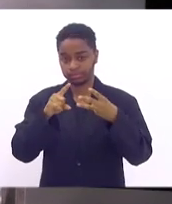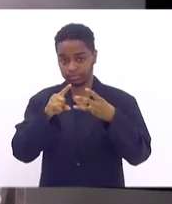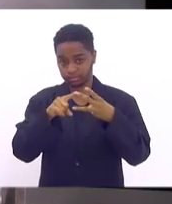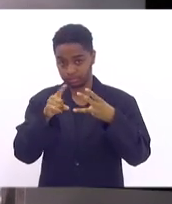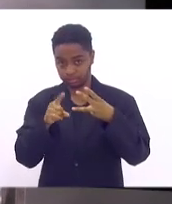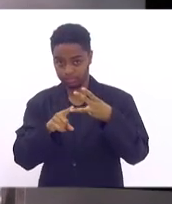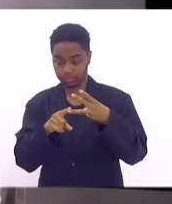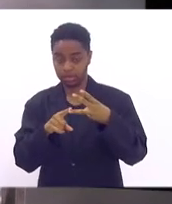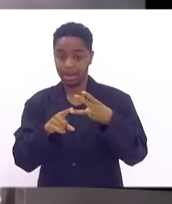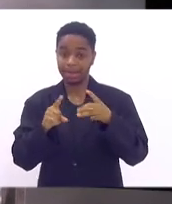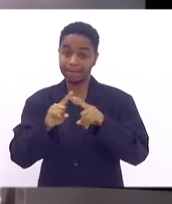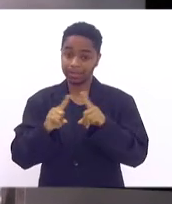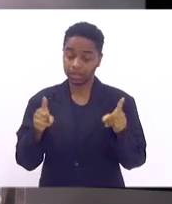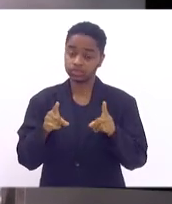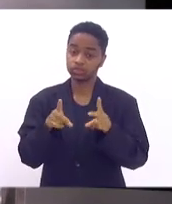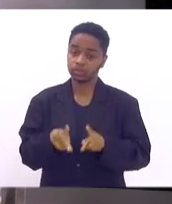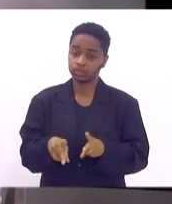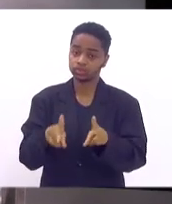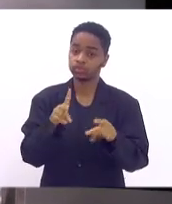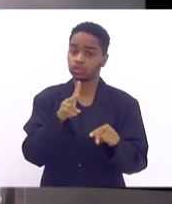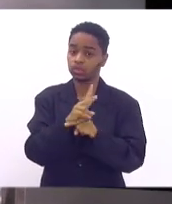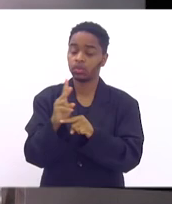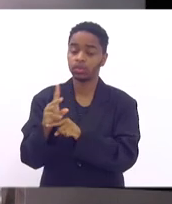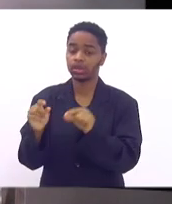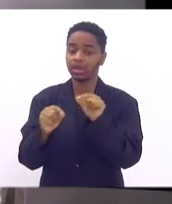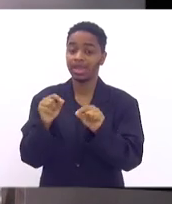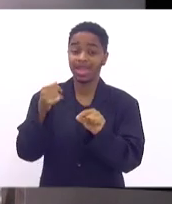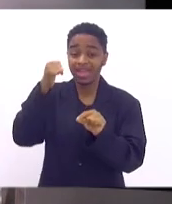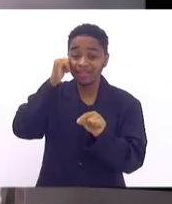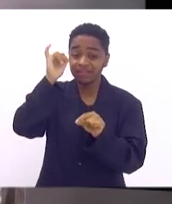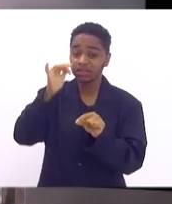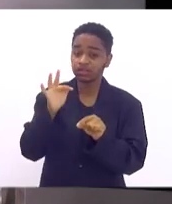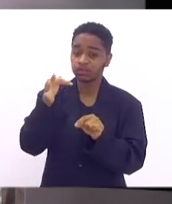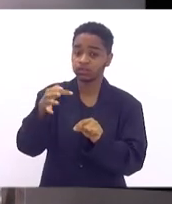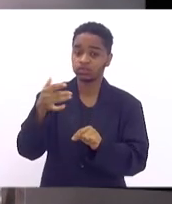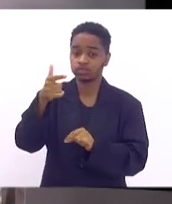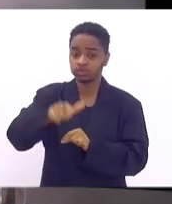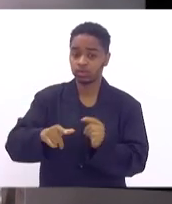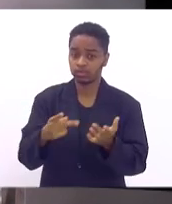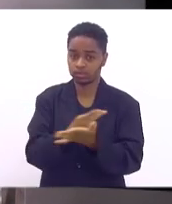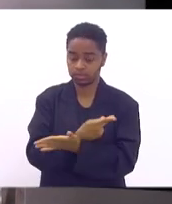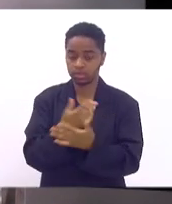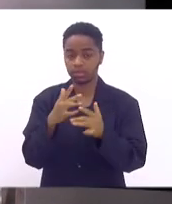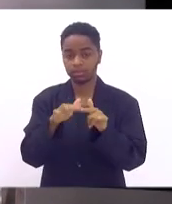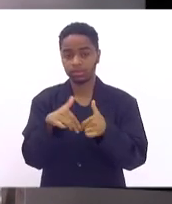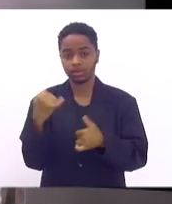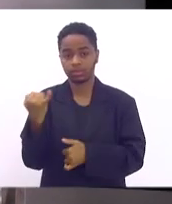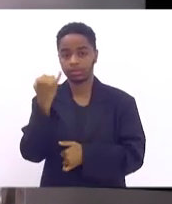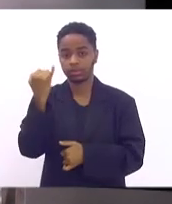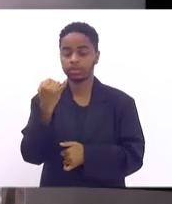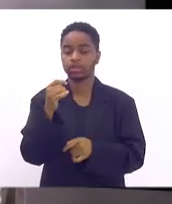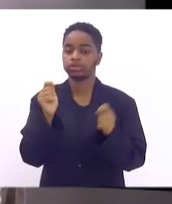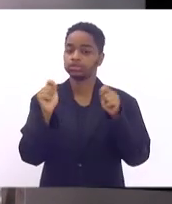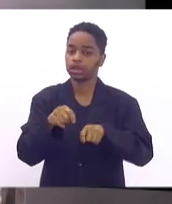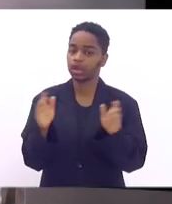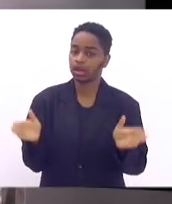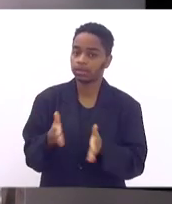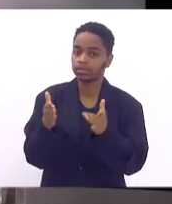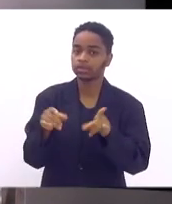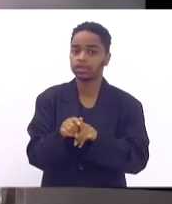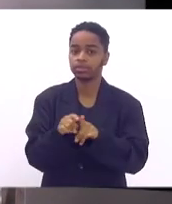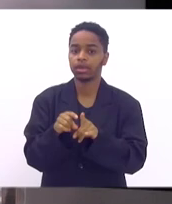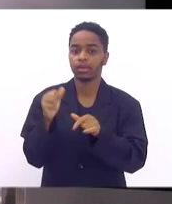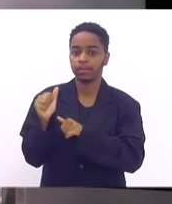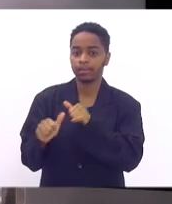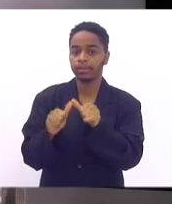não deixa de ser uma prevenção que evite que aconteça de novo. Né? Então, por isso a importância de capacitação, de reatualização,